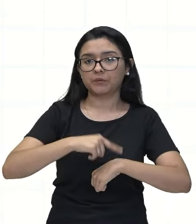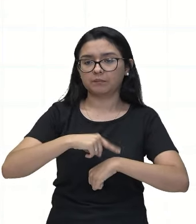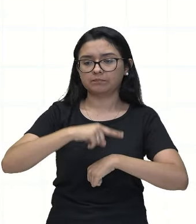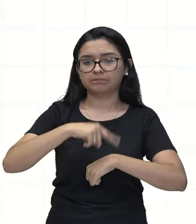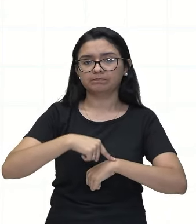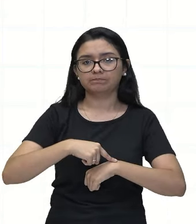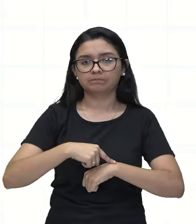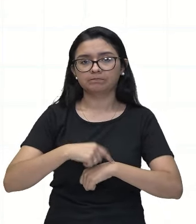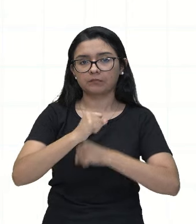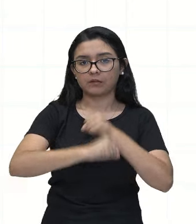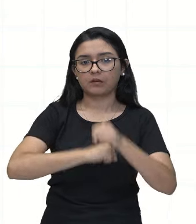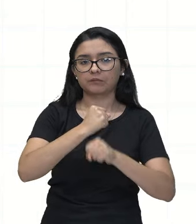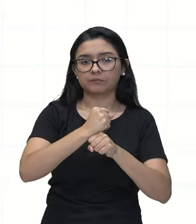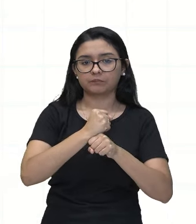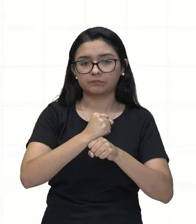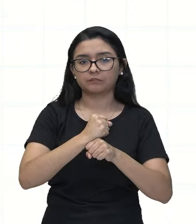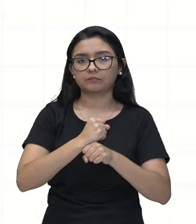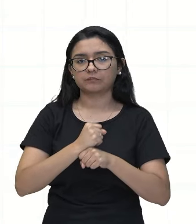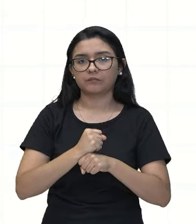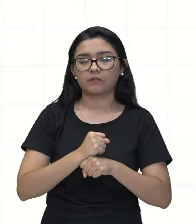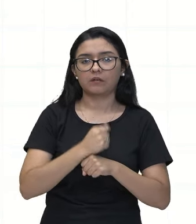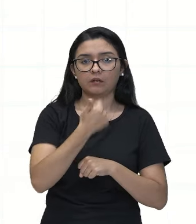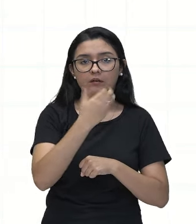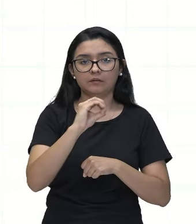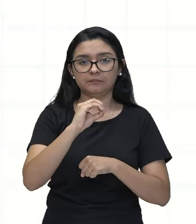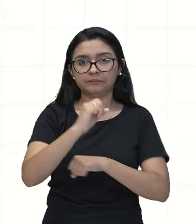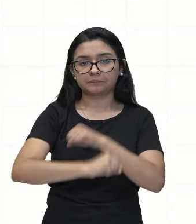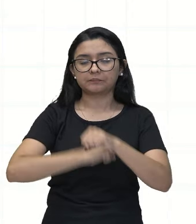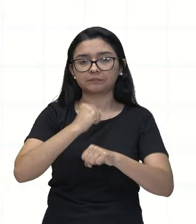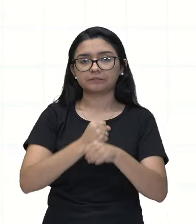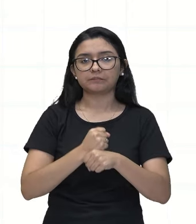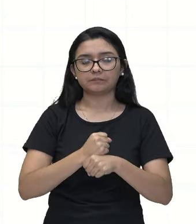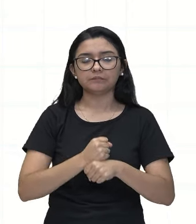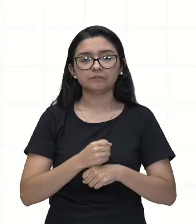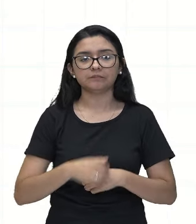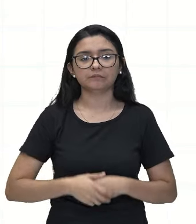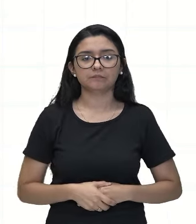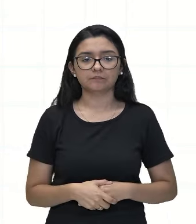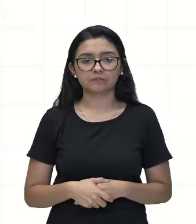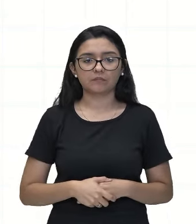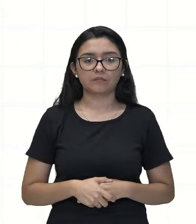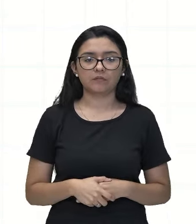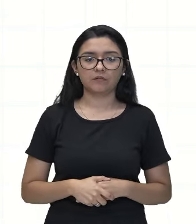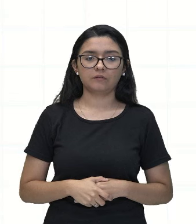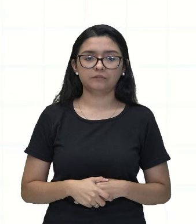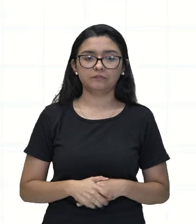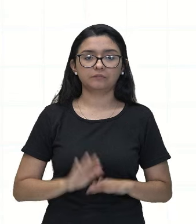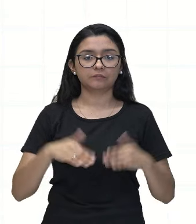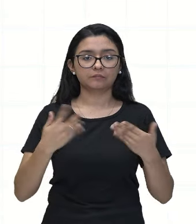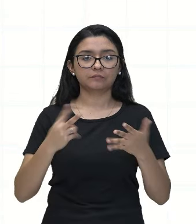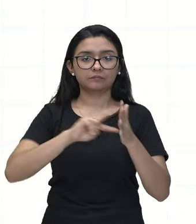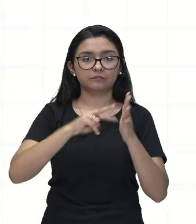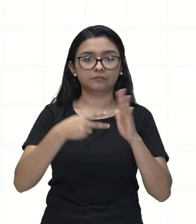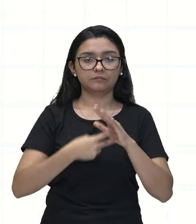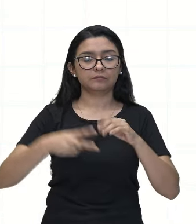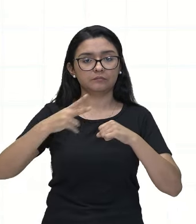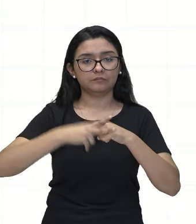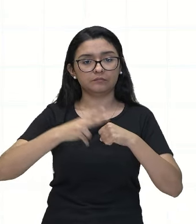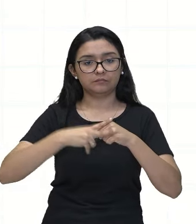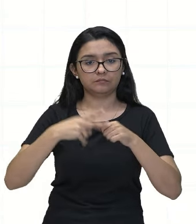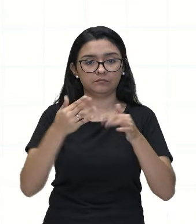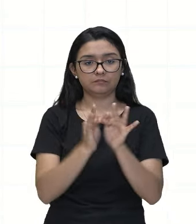aqui ó a expressão 10 anos certo então aqui o sentido desse verbo ele tá um sentido de